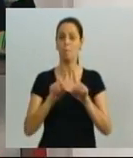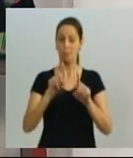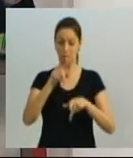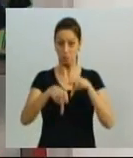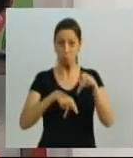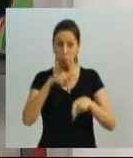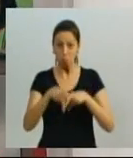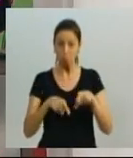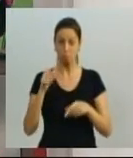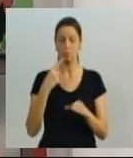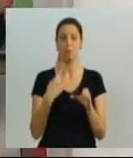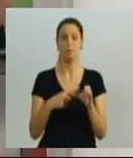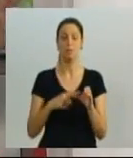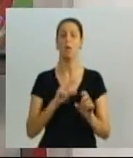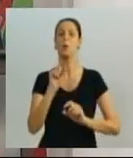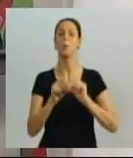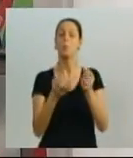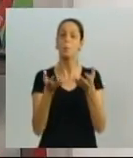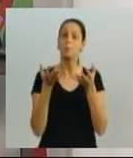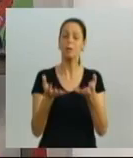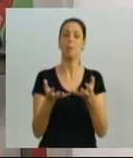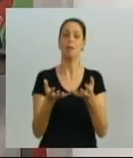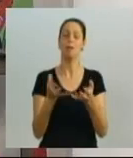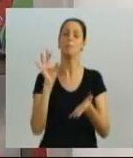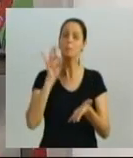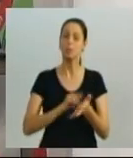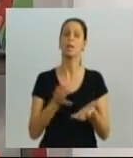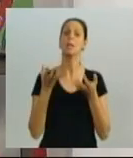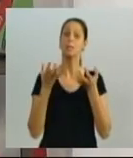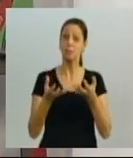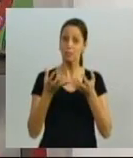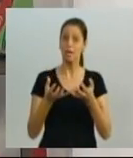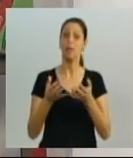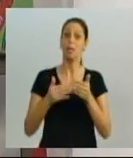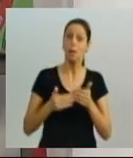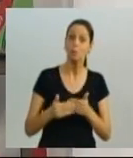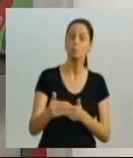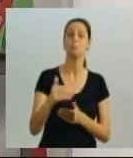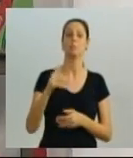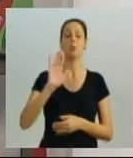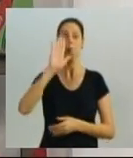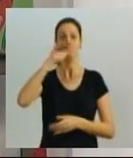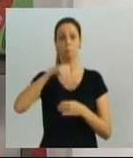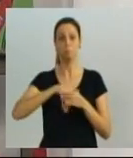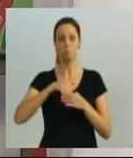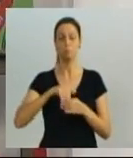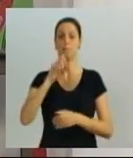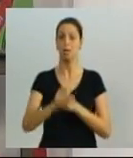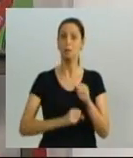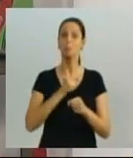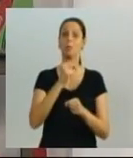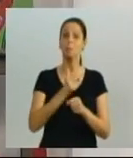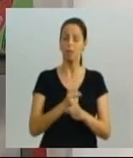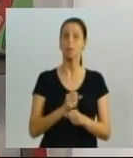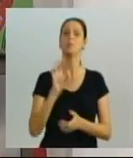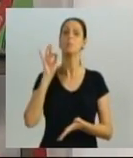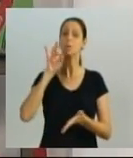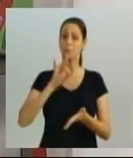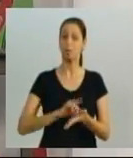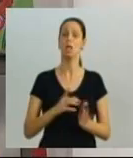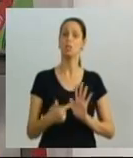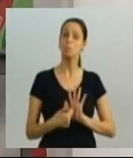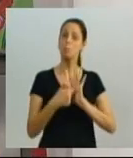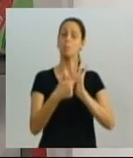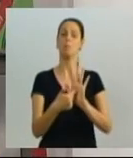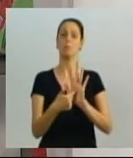dessa cidade quer o quê? Quer que os próximos candidatos, ano que vem, companheiro, venham e